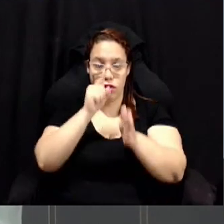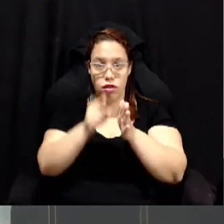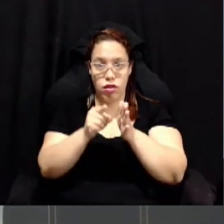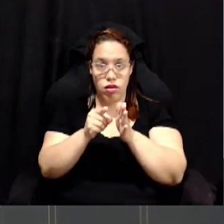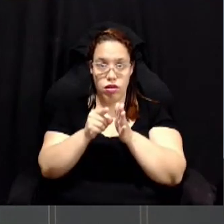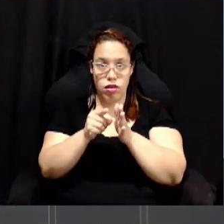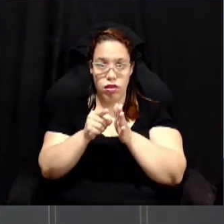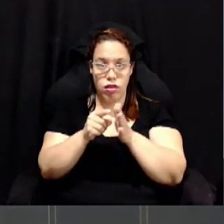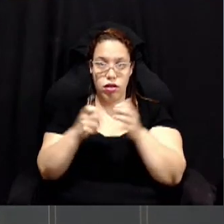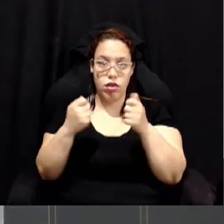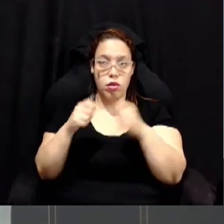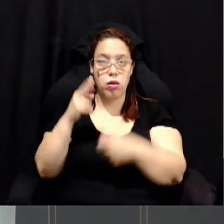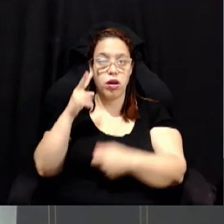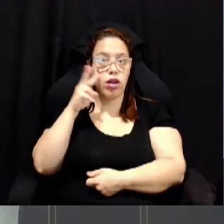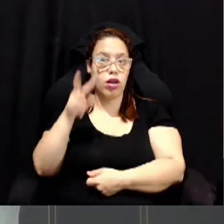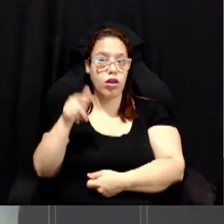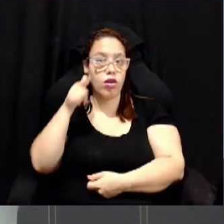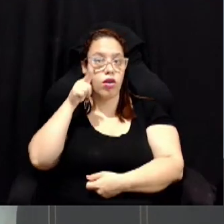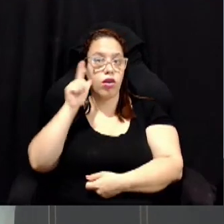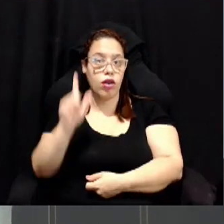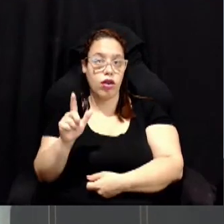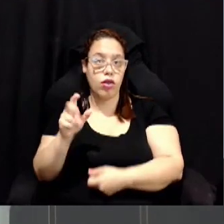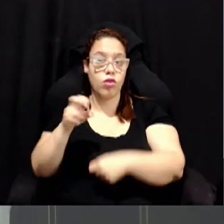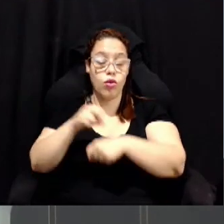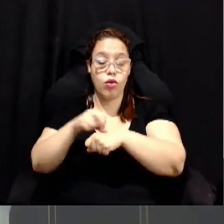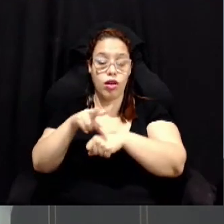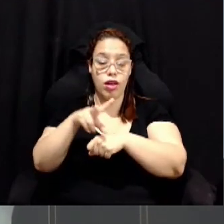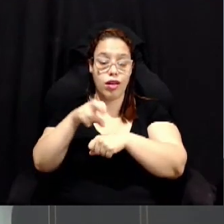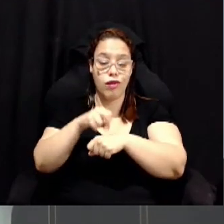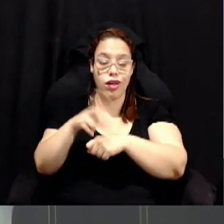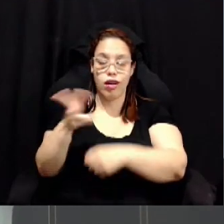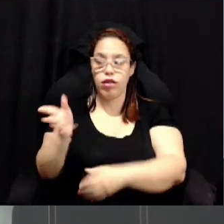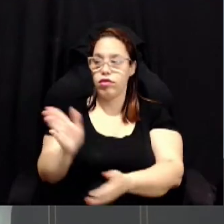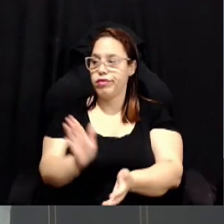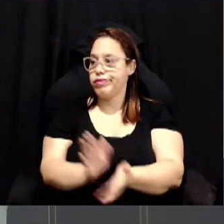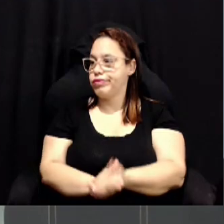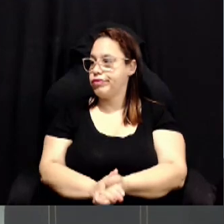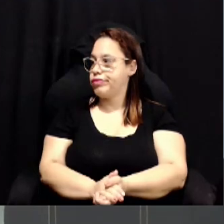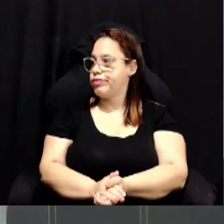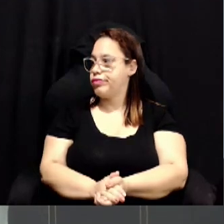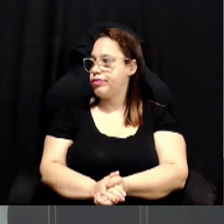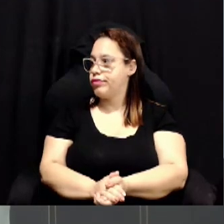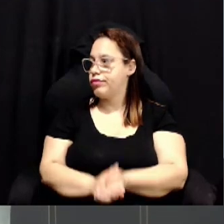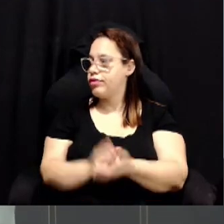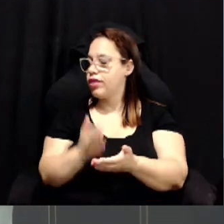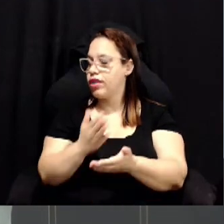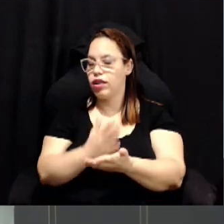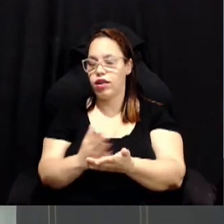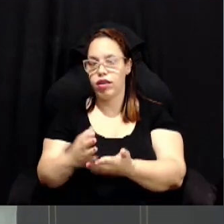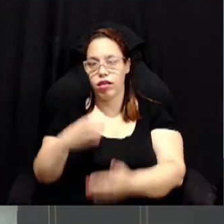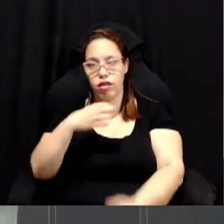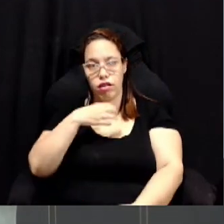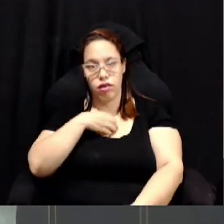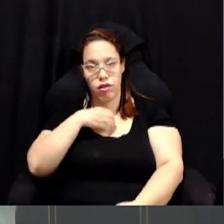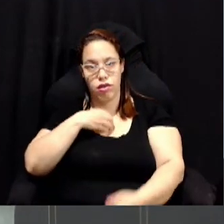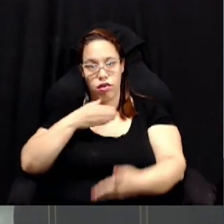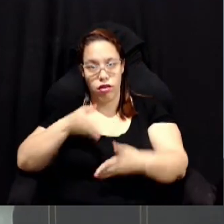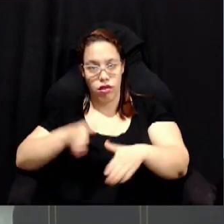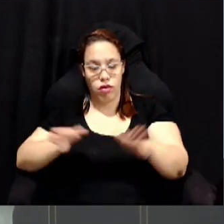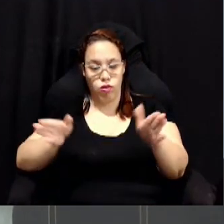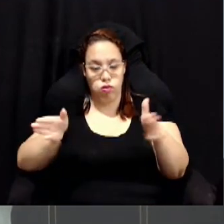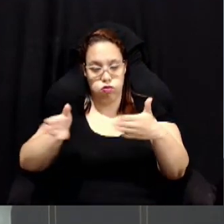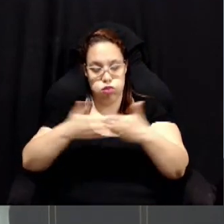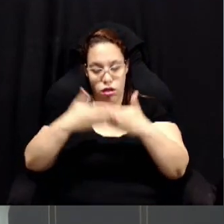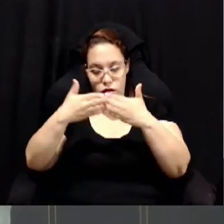preciso ver se eu vou conseguir essa vaga, né? E aí a gente começa a sentir, já desde o nascimento, como as portas vão se fechando,